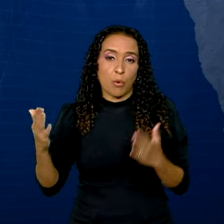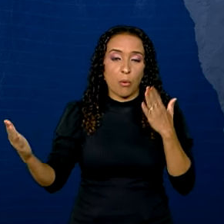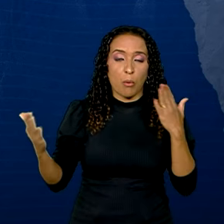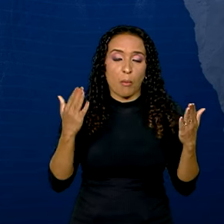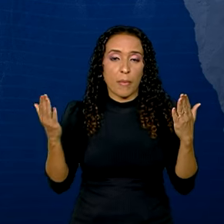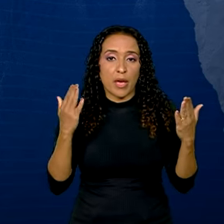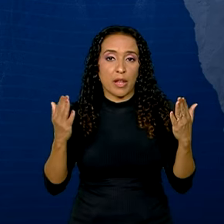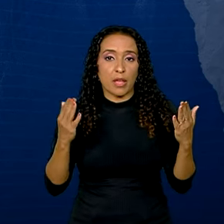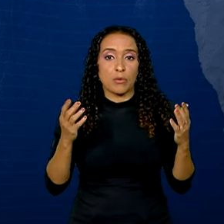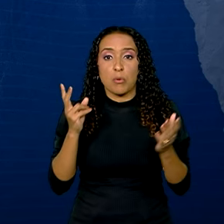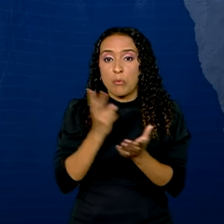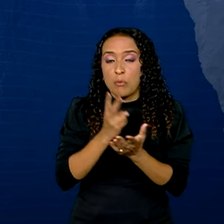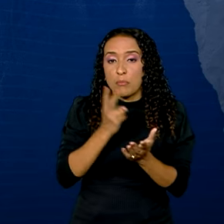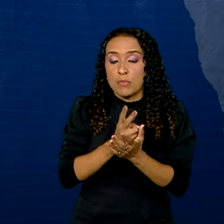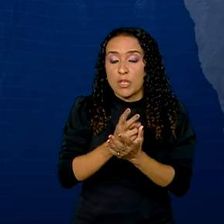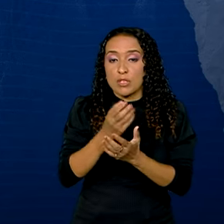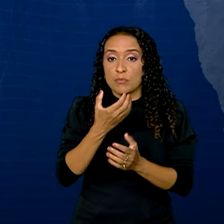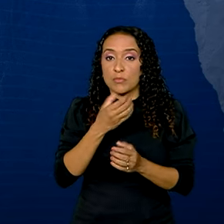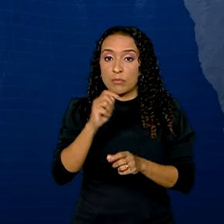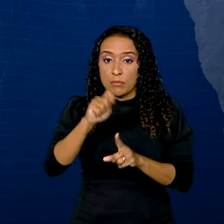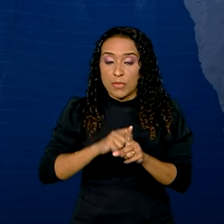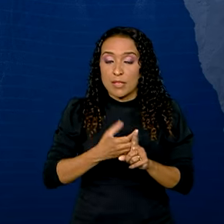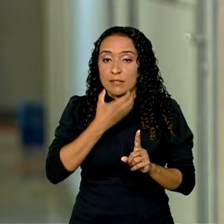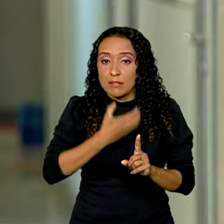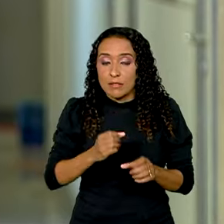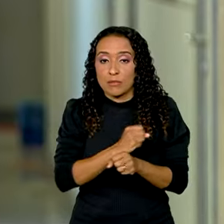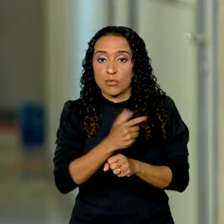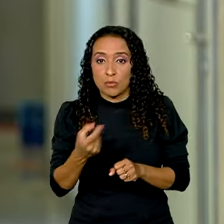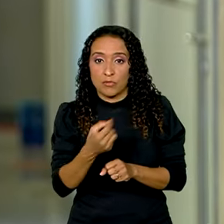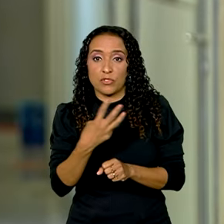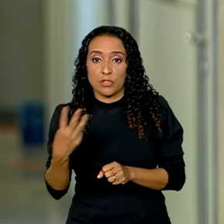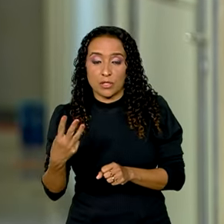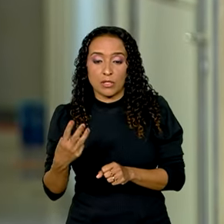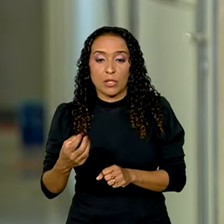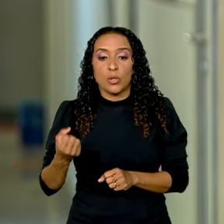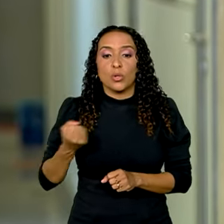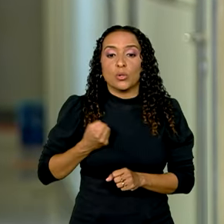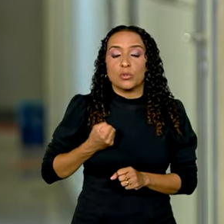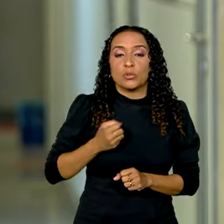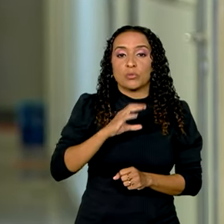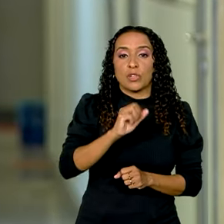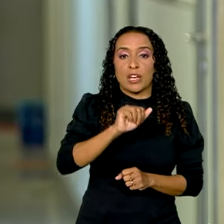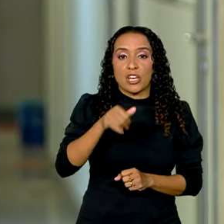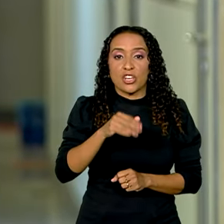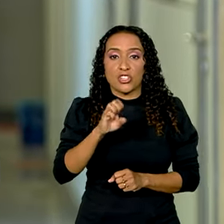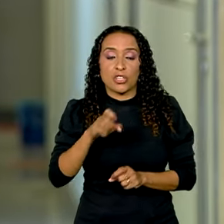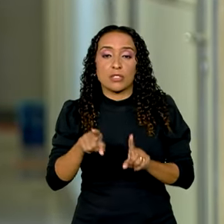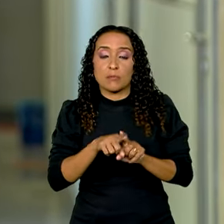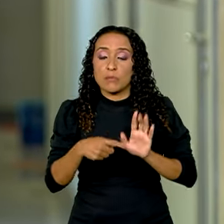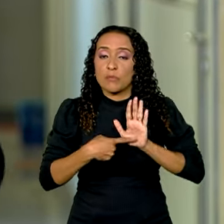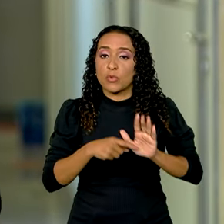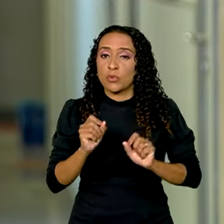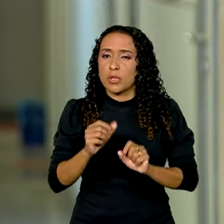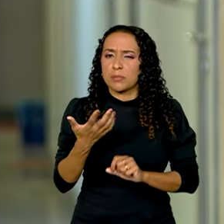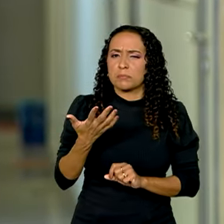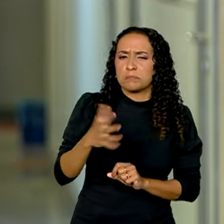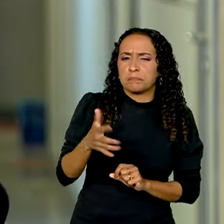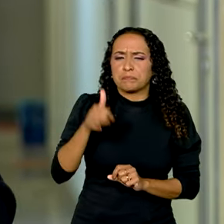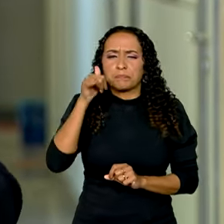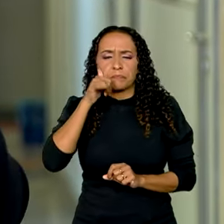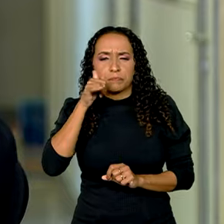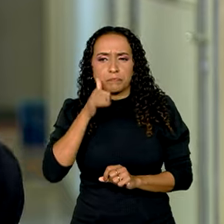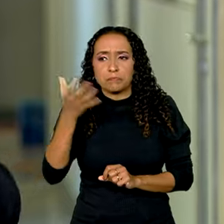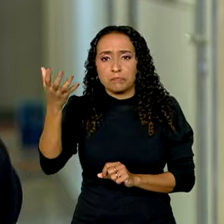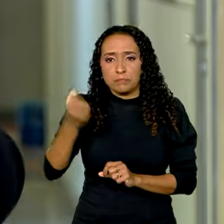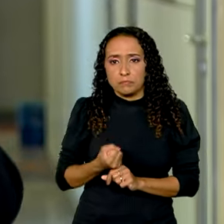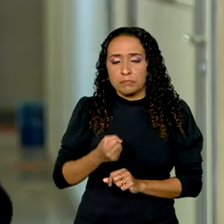comparação com o valor de dezembro de 2023. Os números do CAGED também apontam que, em média, as mulheres